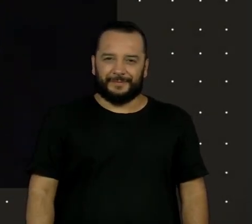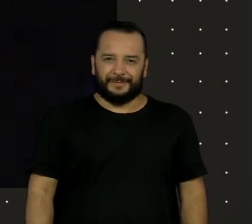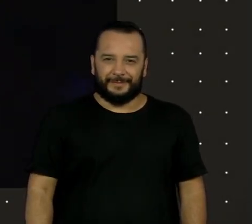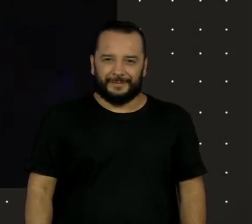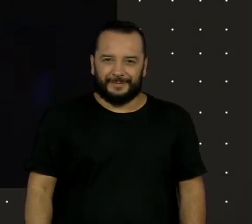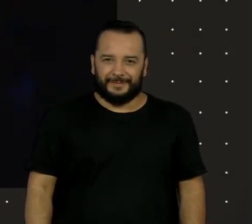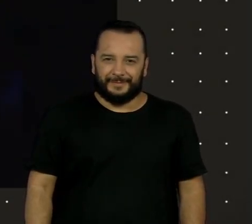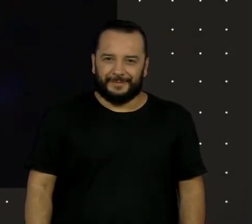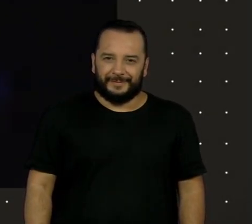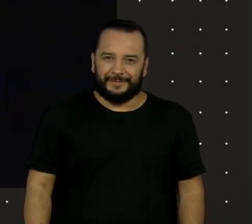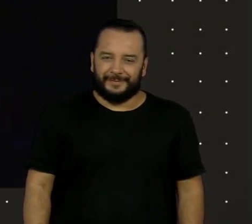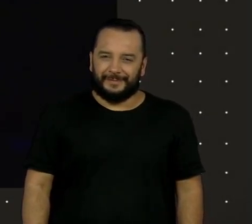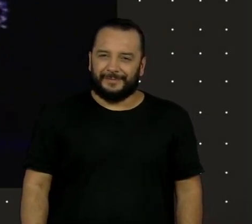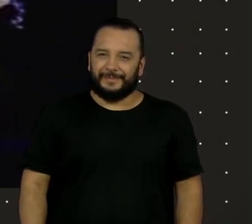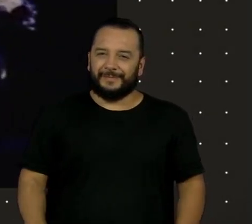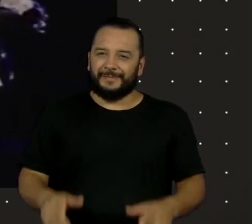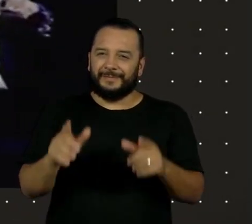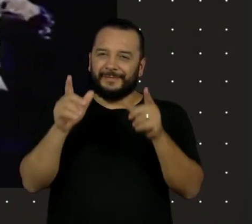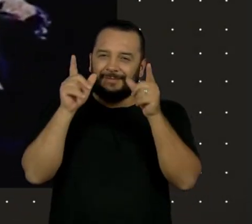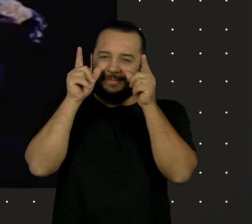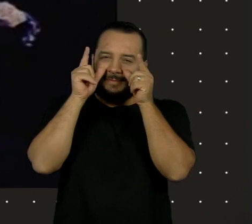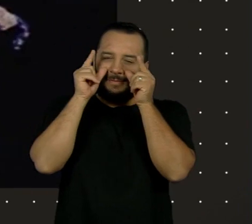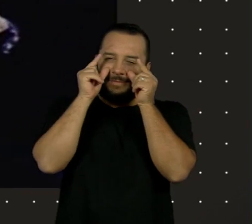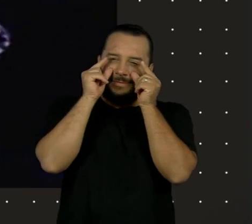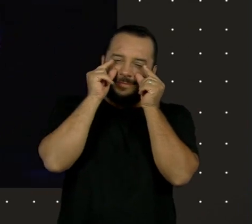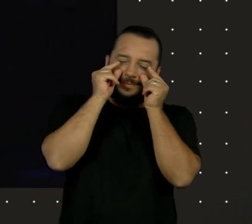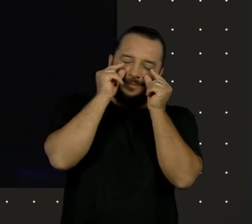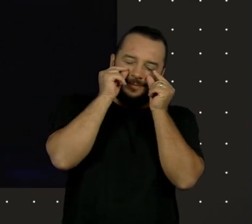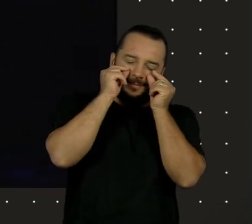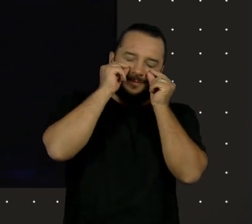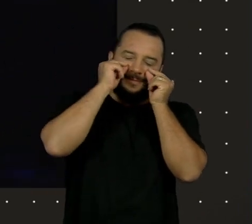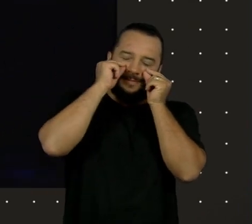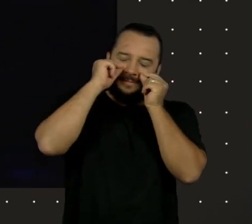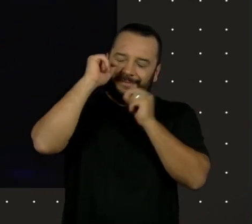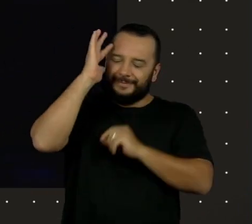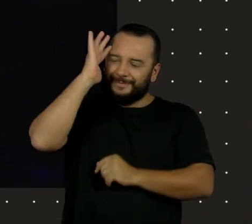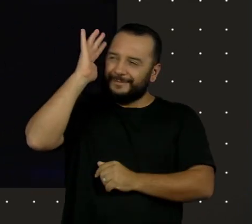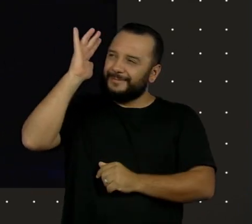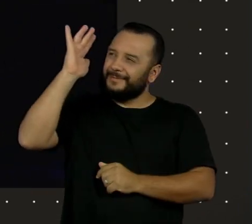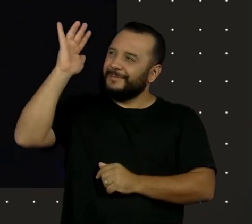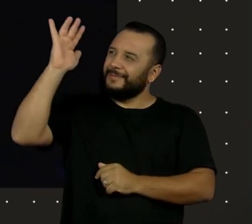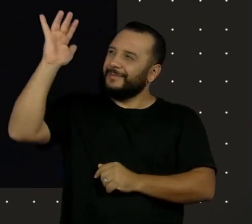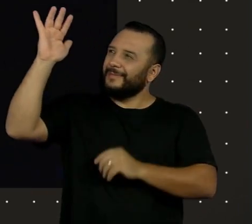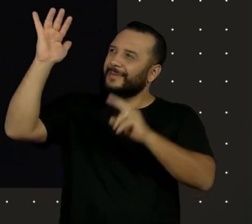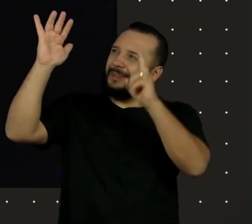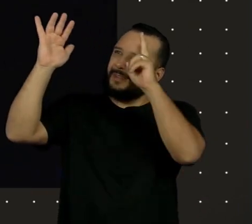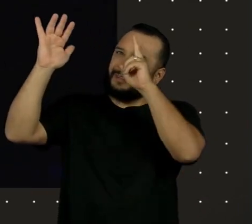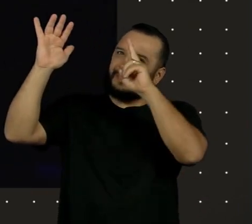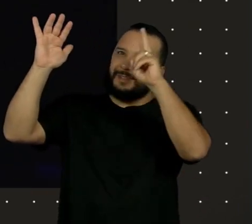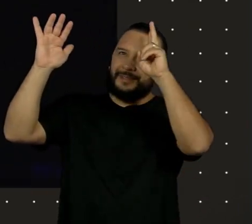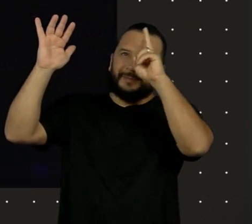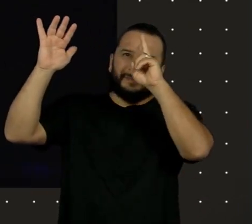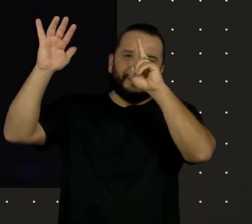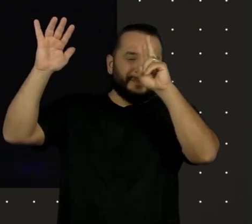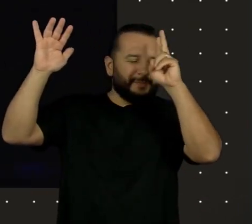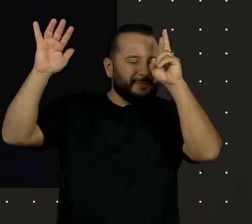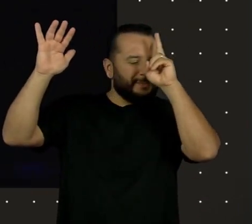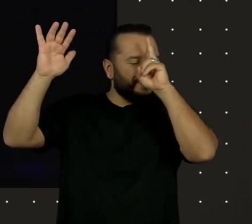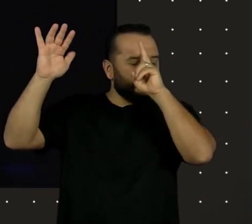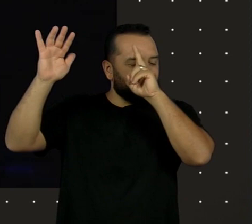Fecho os olhos e lembro, ainda guardo um